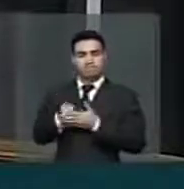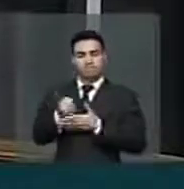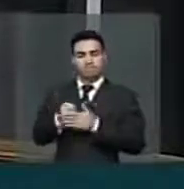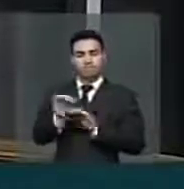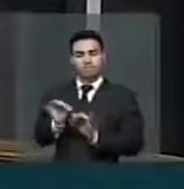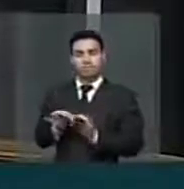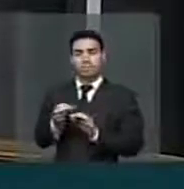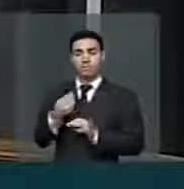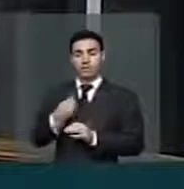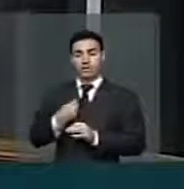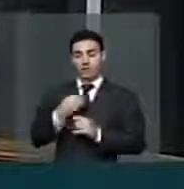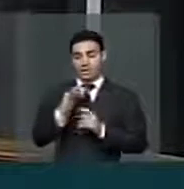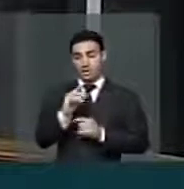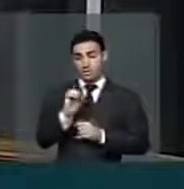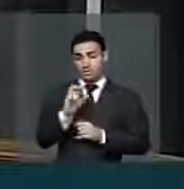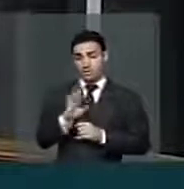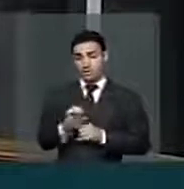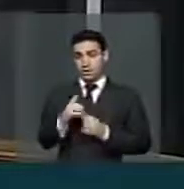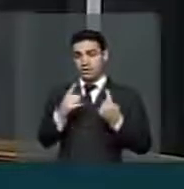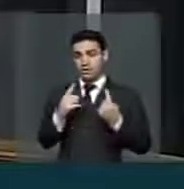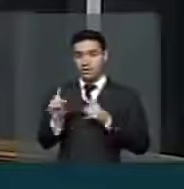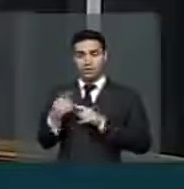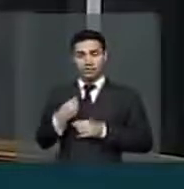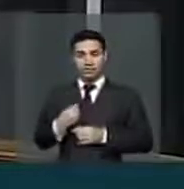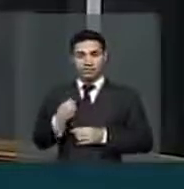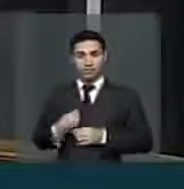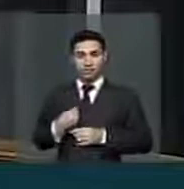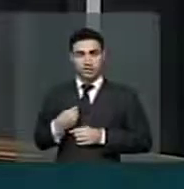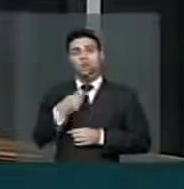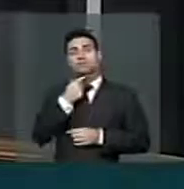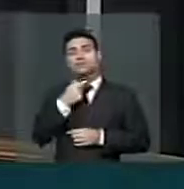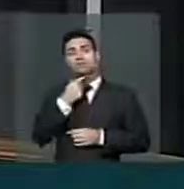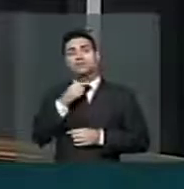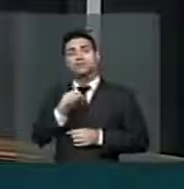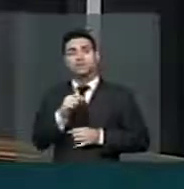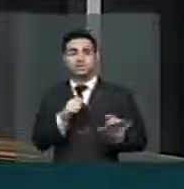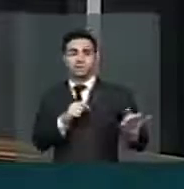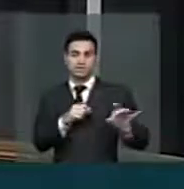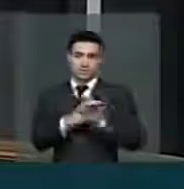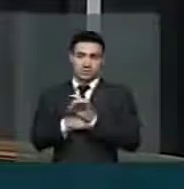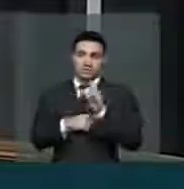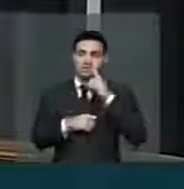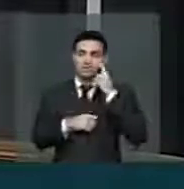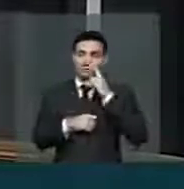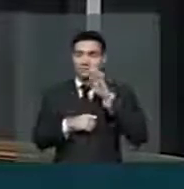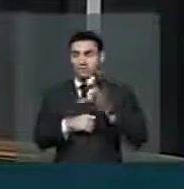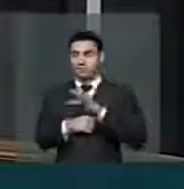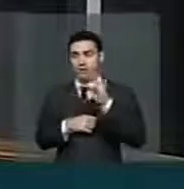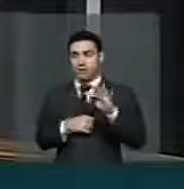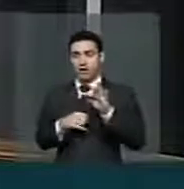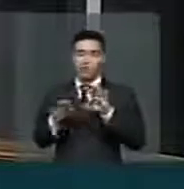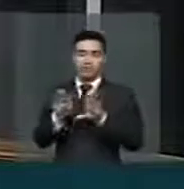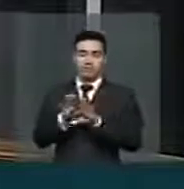contra a vida. A intenção é que cada um de nós, deputados federais e senadores, receba uma